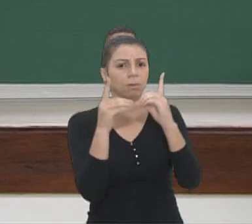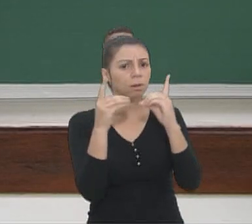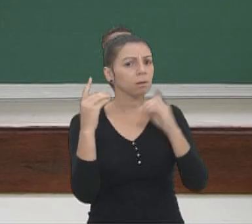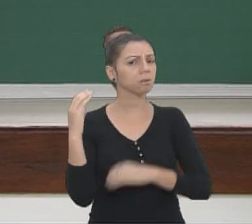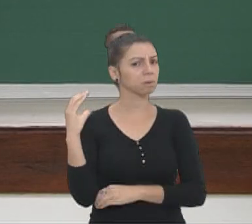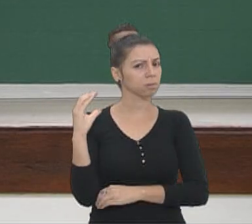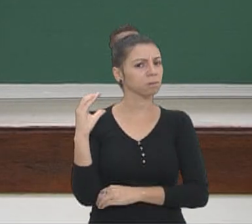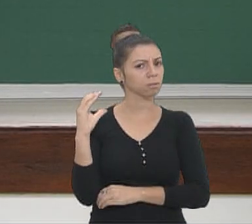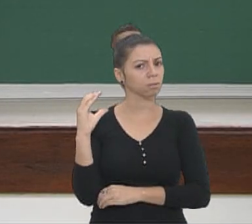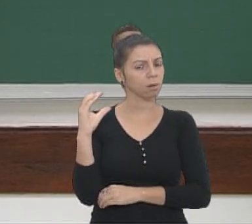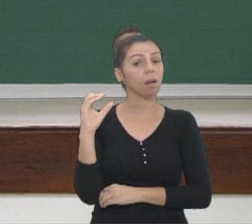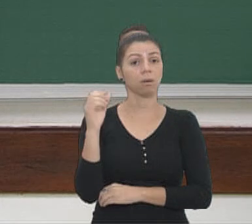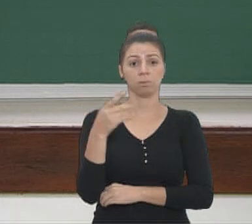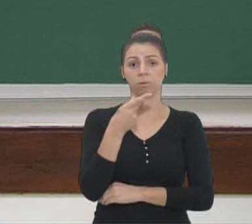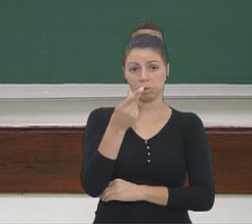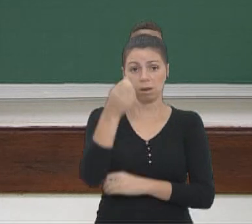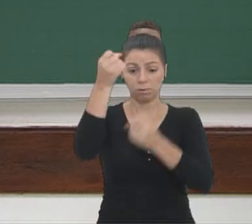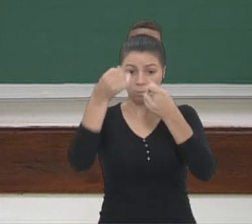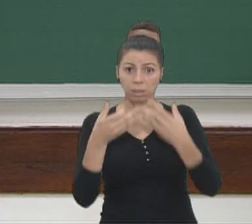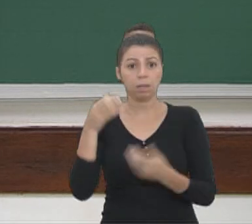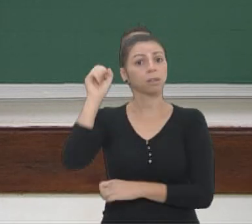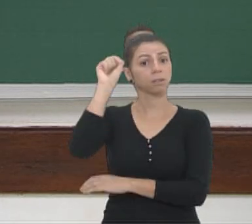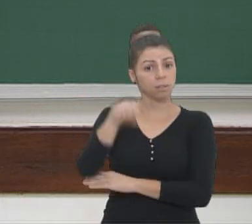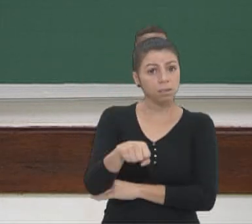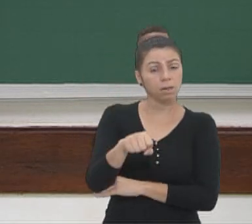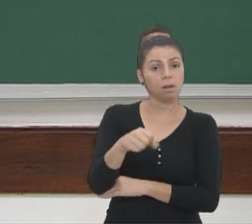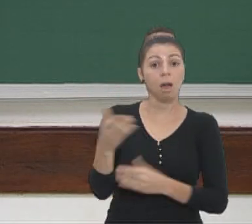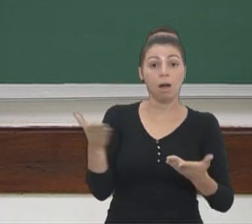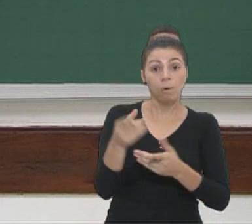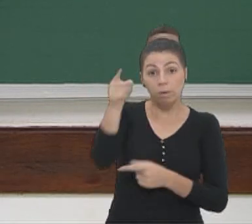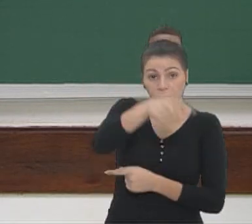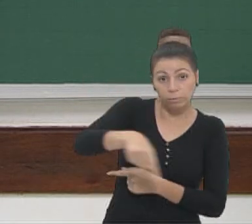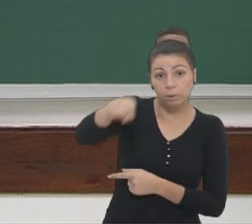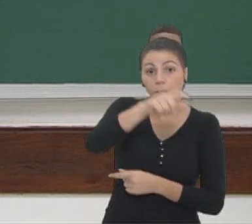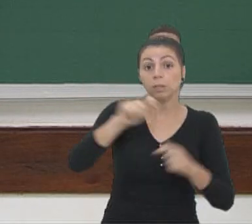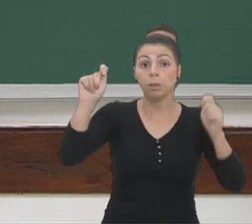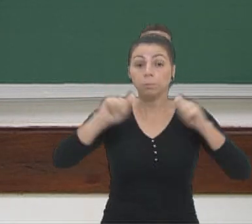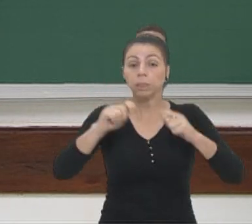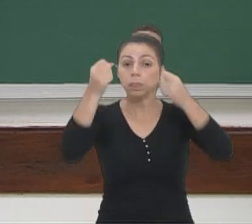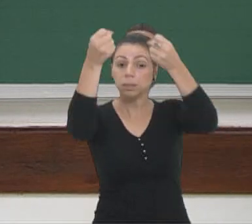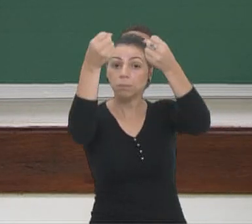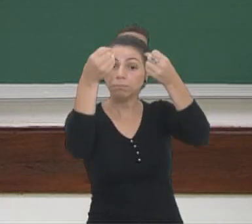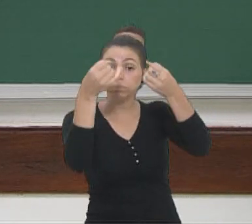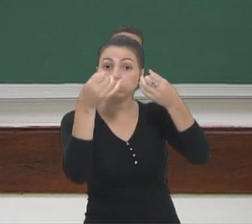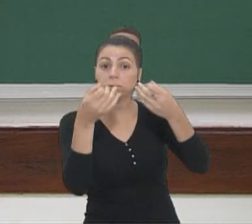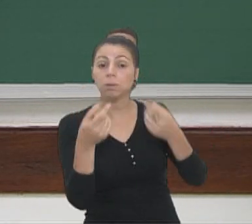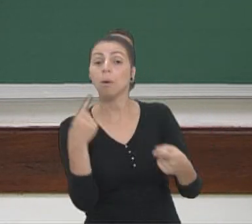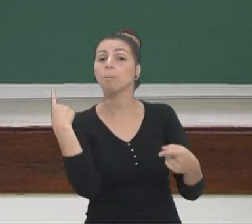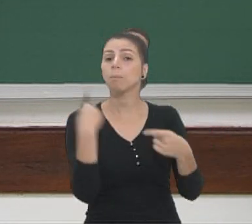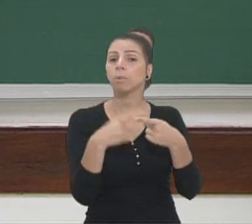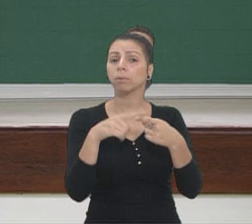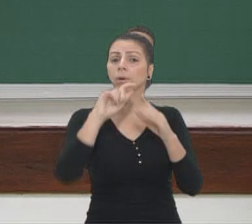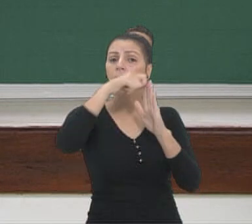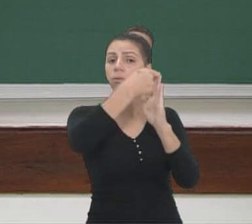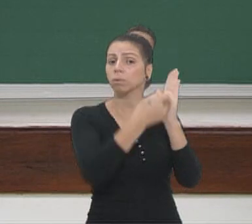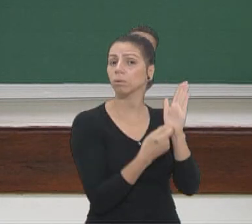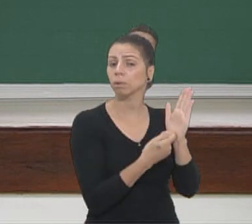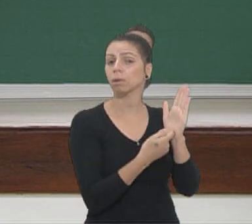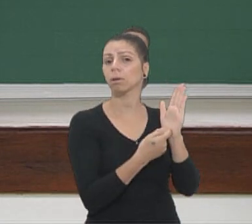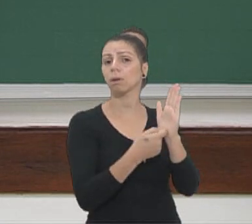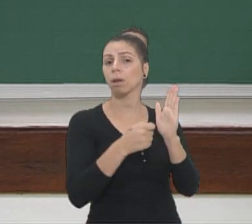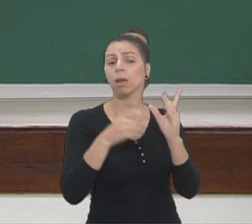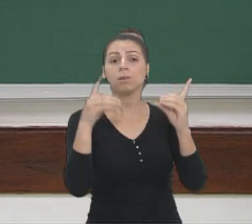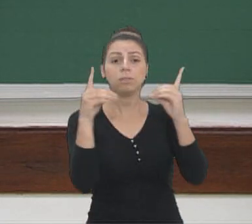Agora, qual é a tua tarefa? Explicar por quê. Desenvolva um pouquinho aí na tua resposta. Por que esse texto pode ser considerado